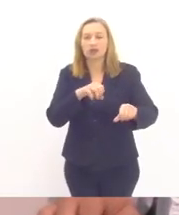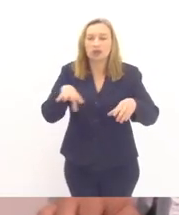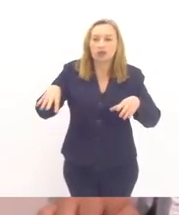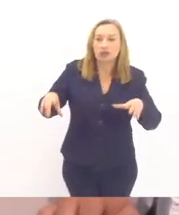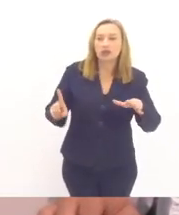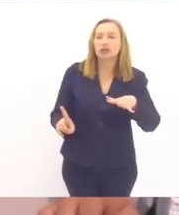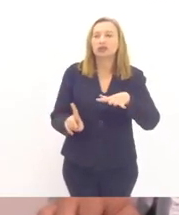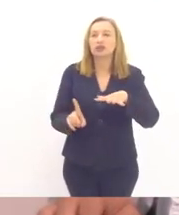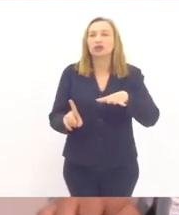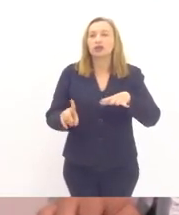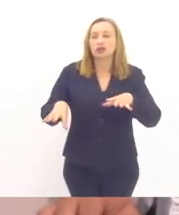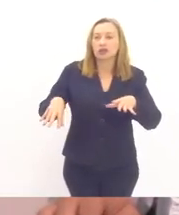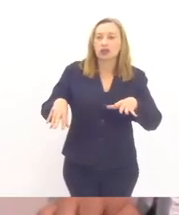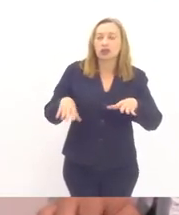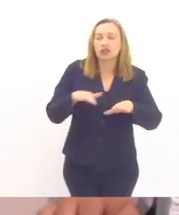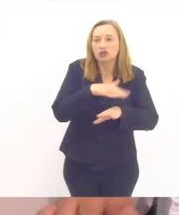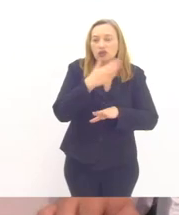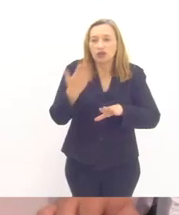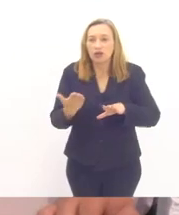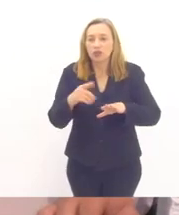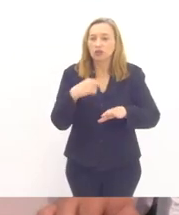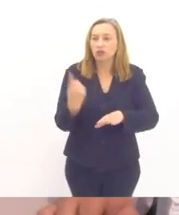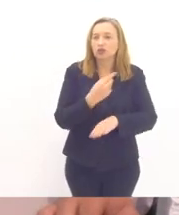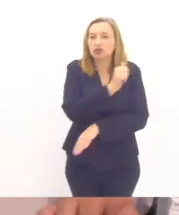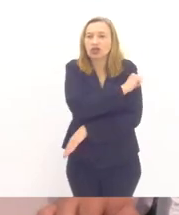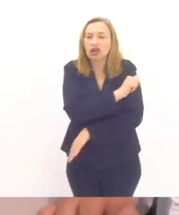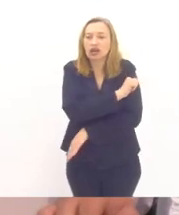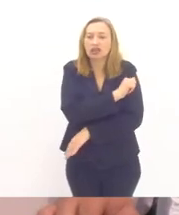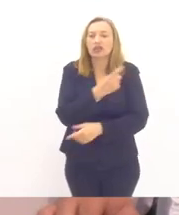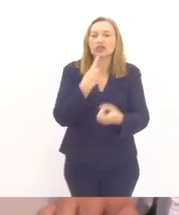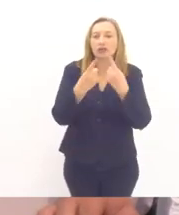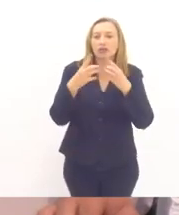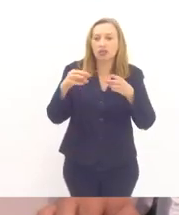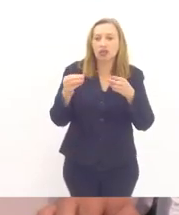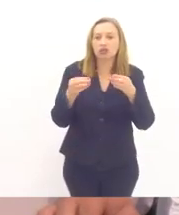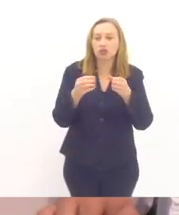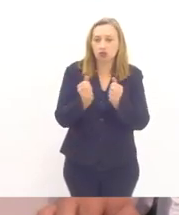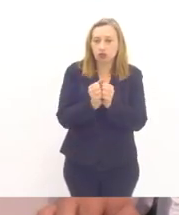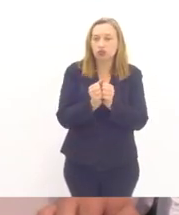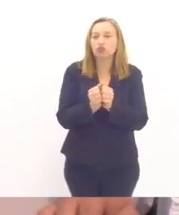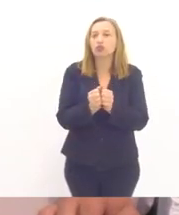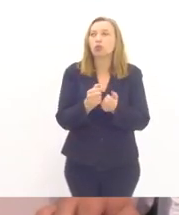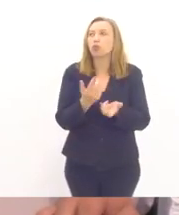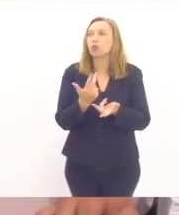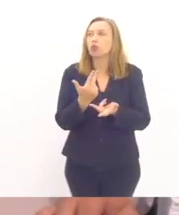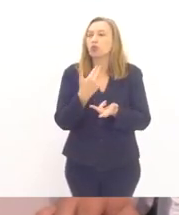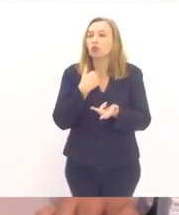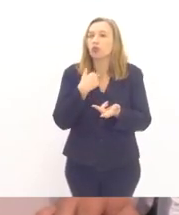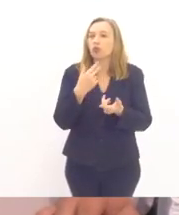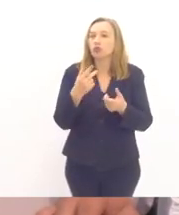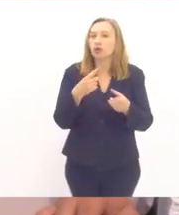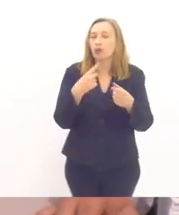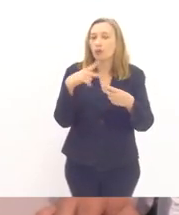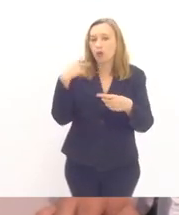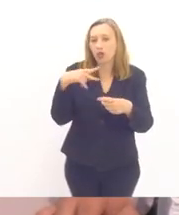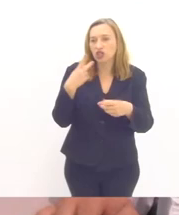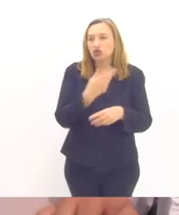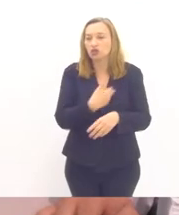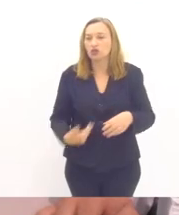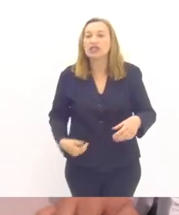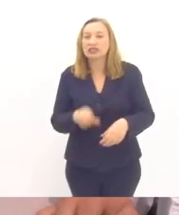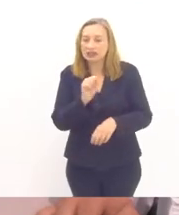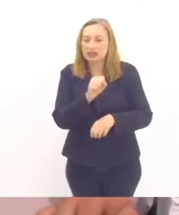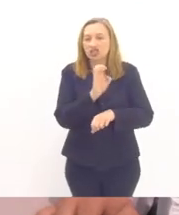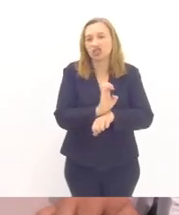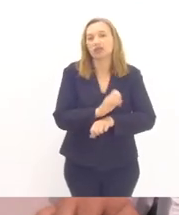nossos estudantes, eu entendo que esse debate está dentro dessa perspectiva, ele não deve ser uma política de governo, ele deve ser uma política de